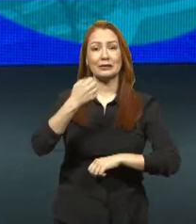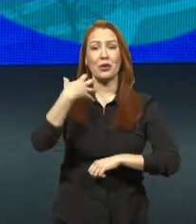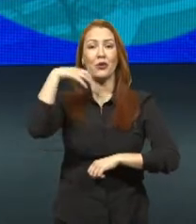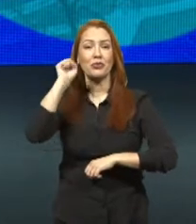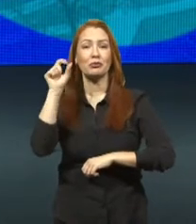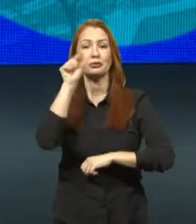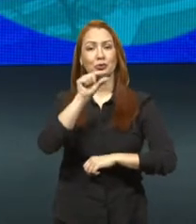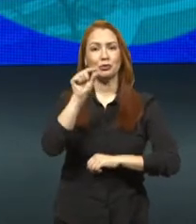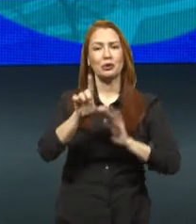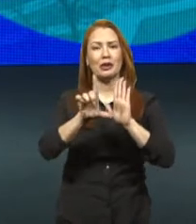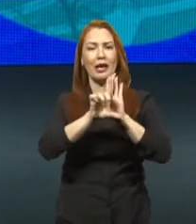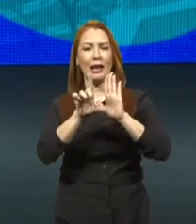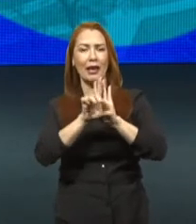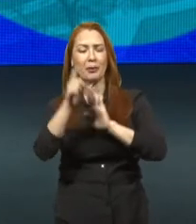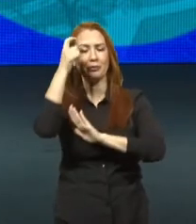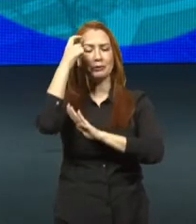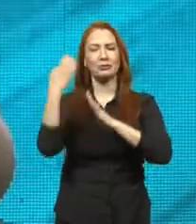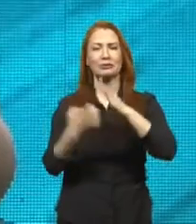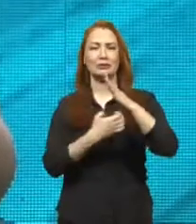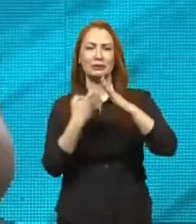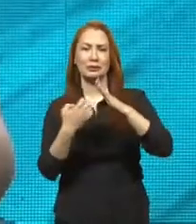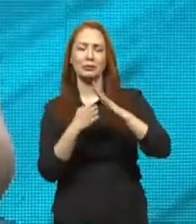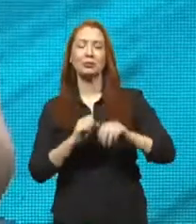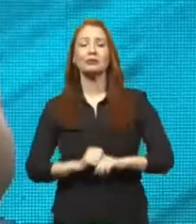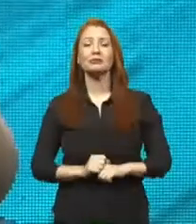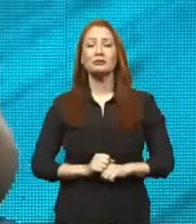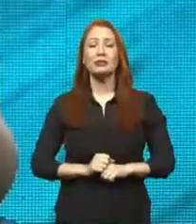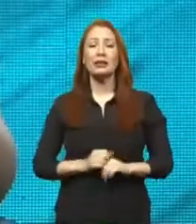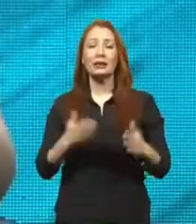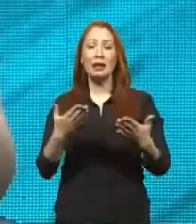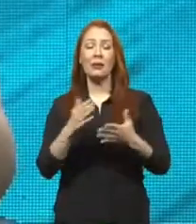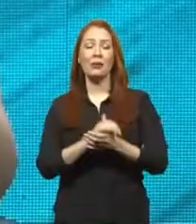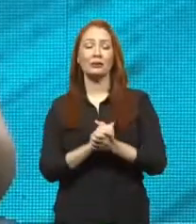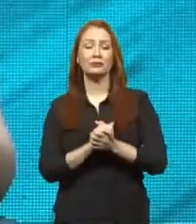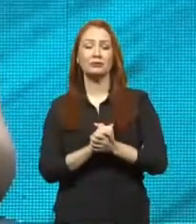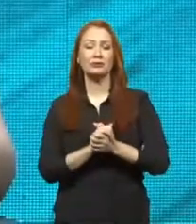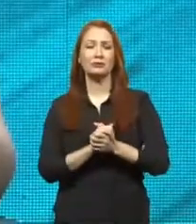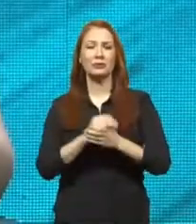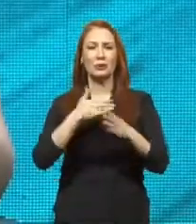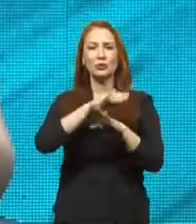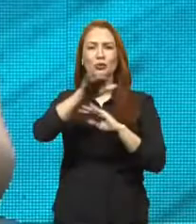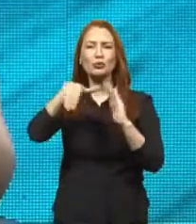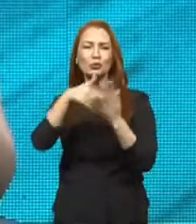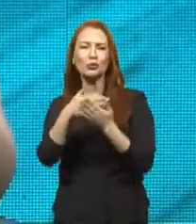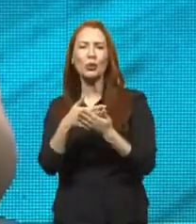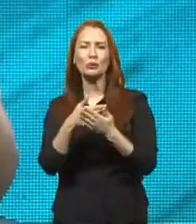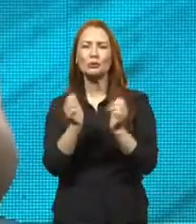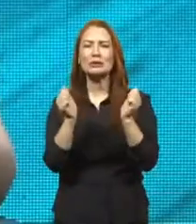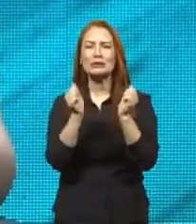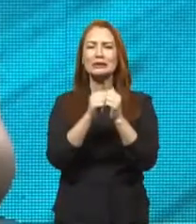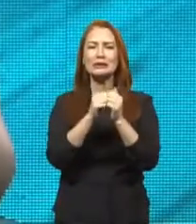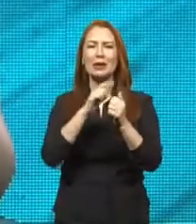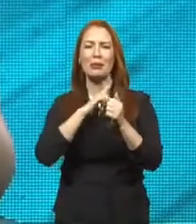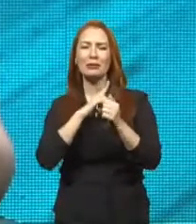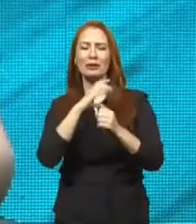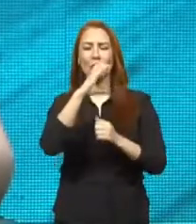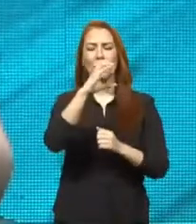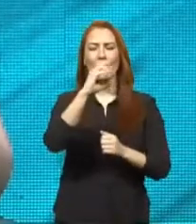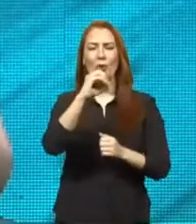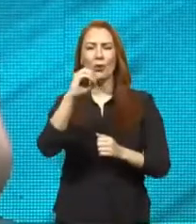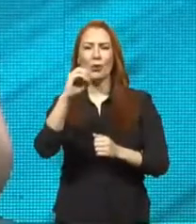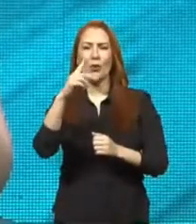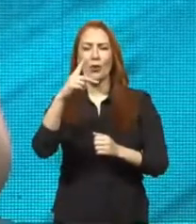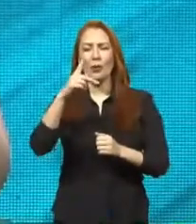das empresas, e um dos grandes beneficiários, na verdade, desse sistema todo vão ser as cooperativas, né? Que hoje já trabalham muito no sistema